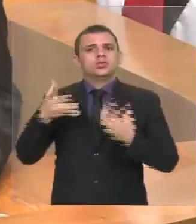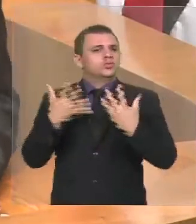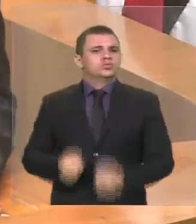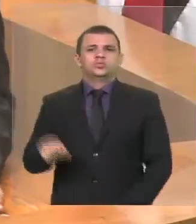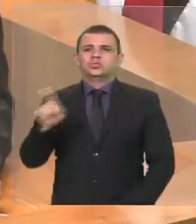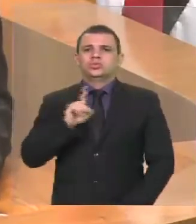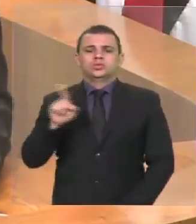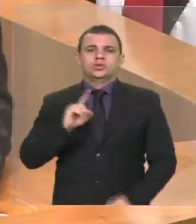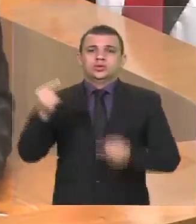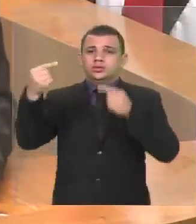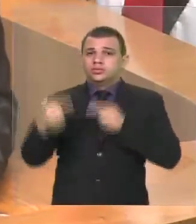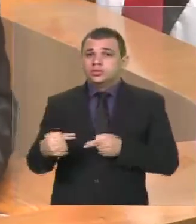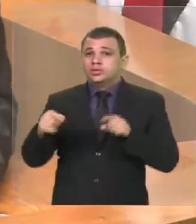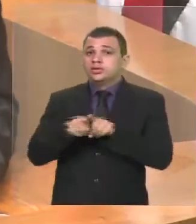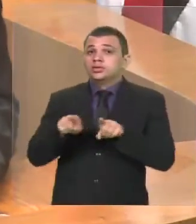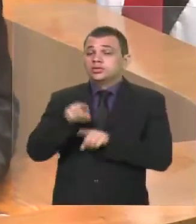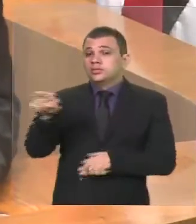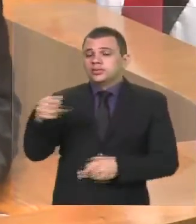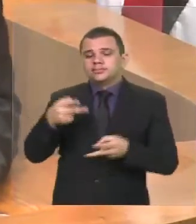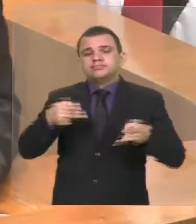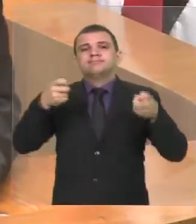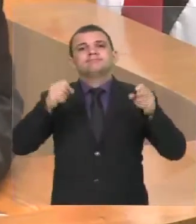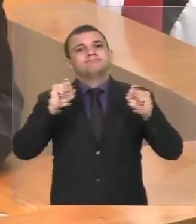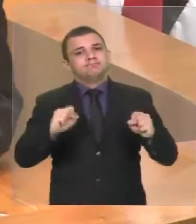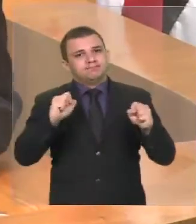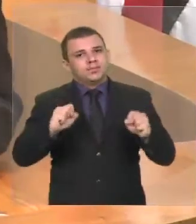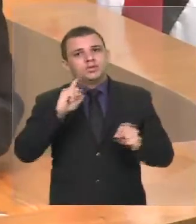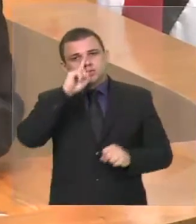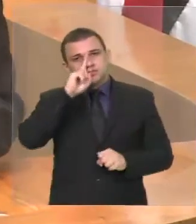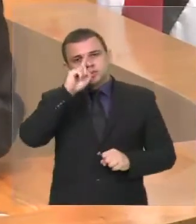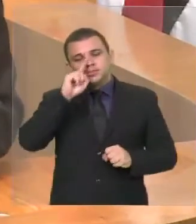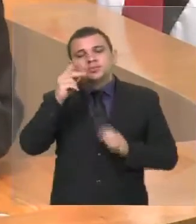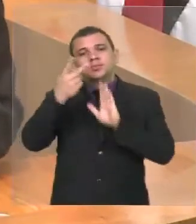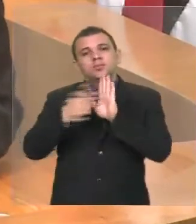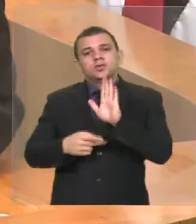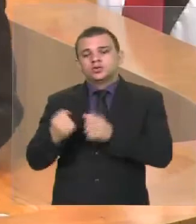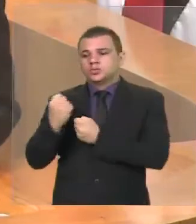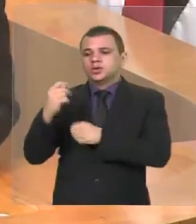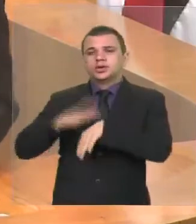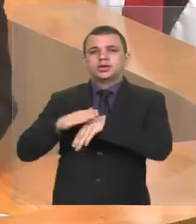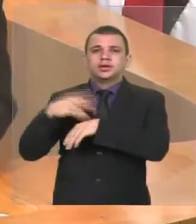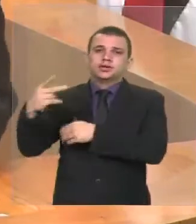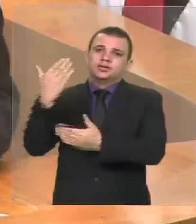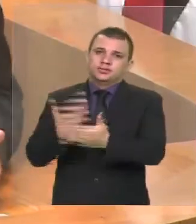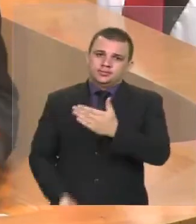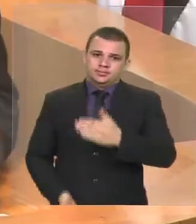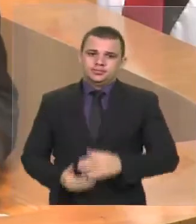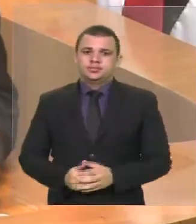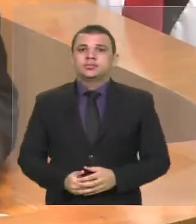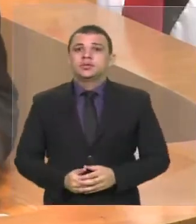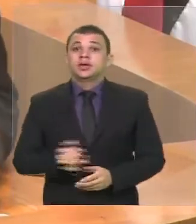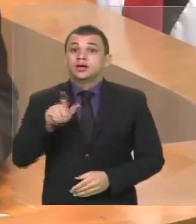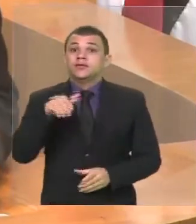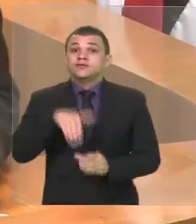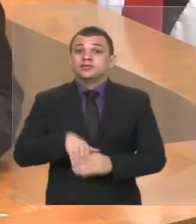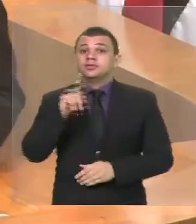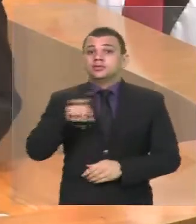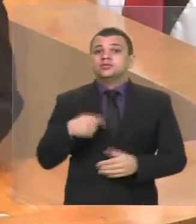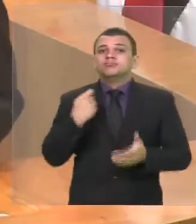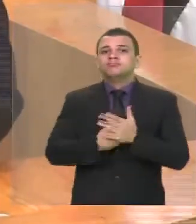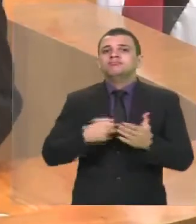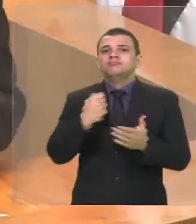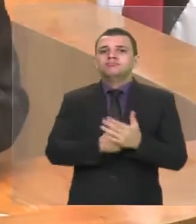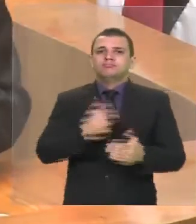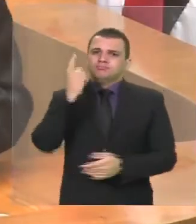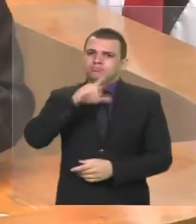e observarem o risco do seu projeto de poder derrotado. Essa eleição foi mais uma batalha. Não tivemos o nosso objetivo maior, que era chegar ao